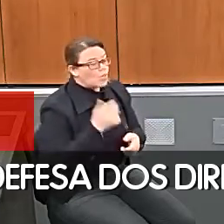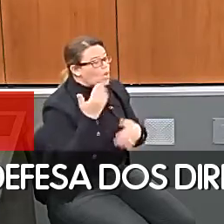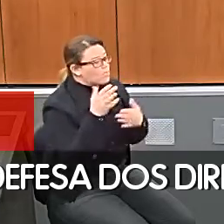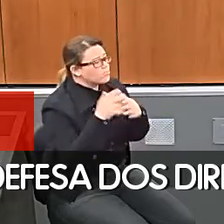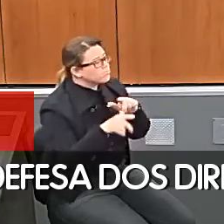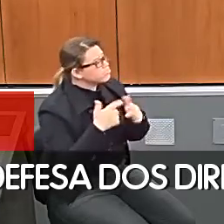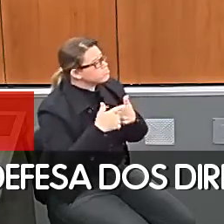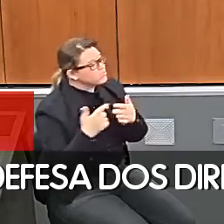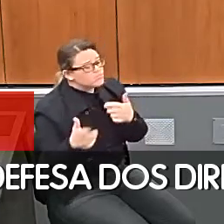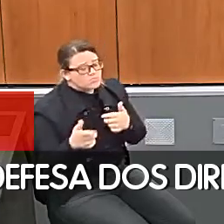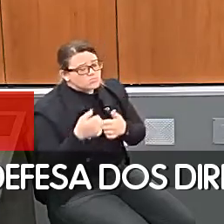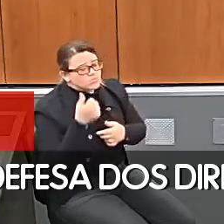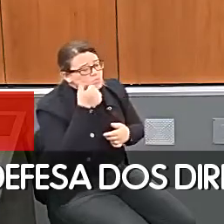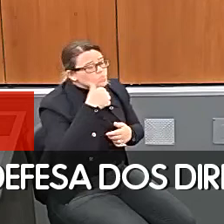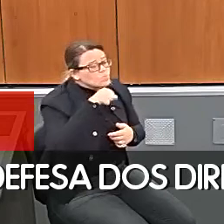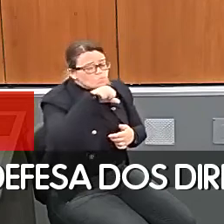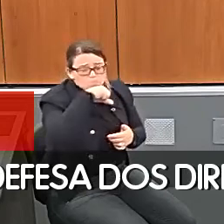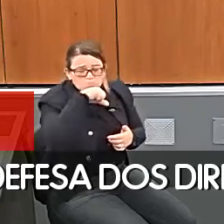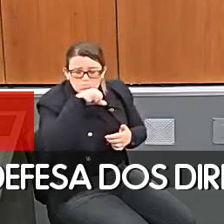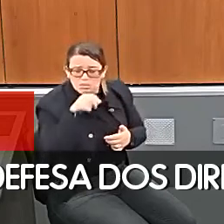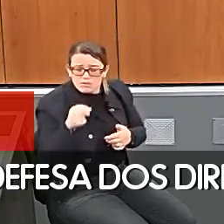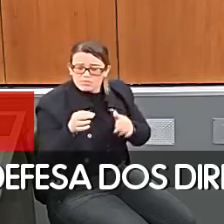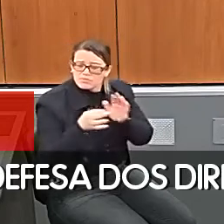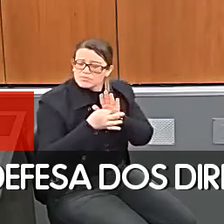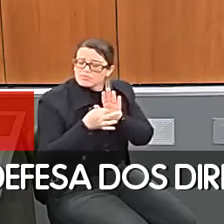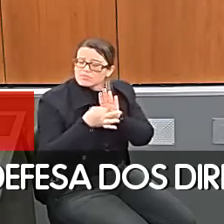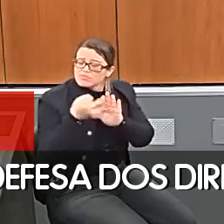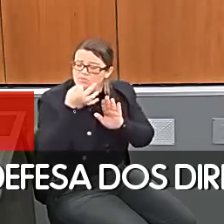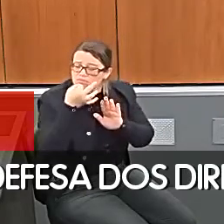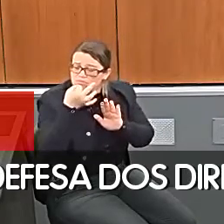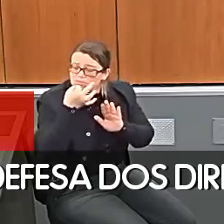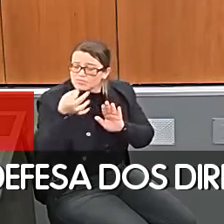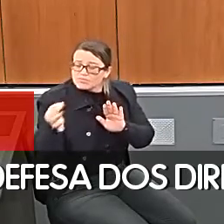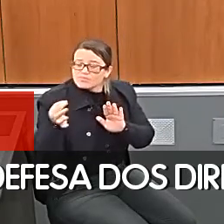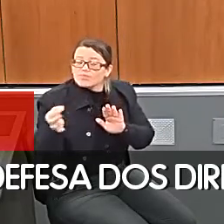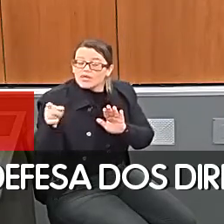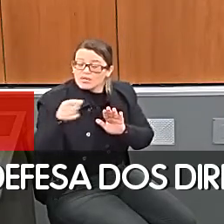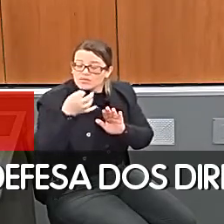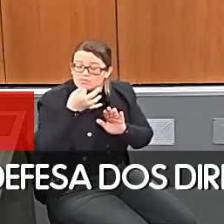bancada? Uma fala neste momento.